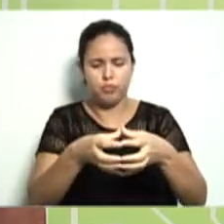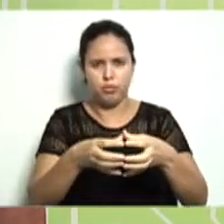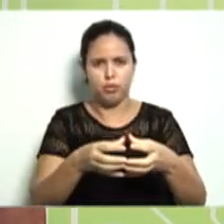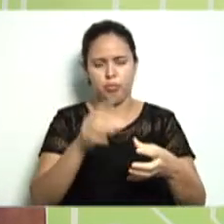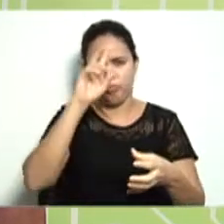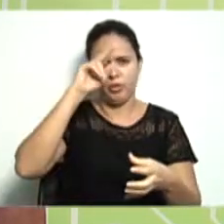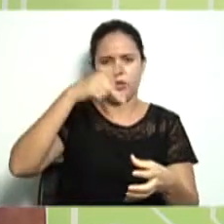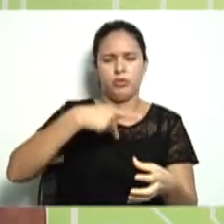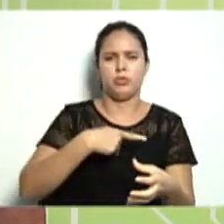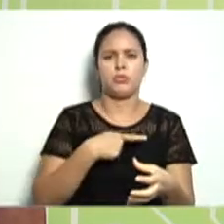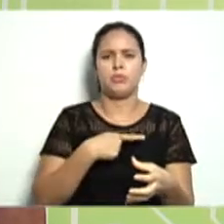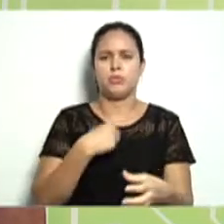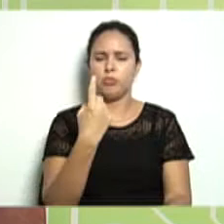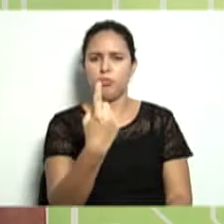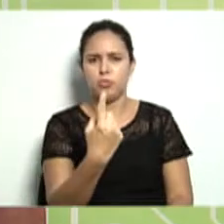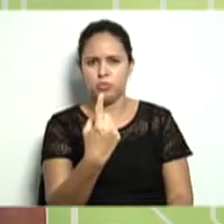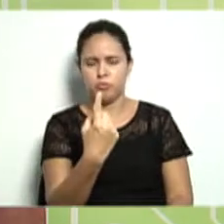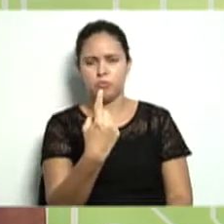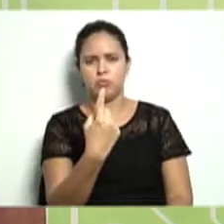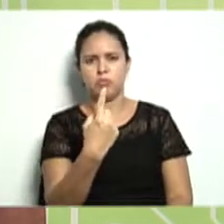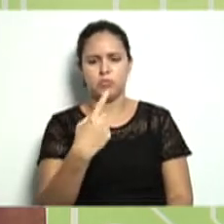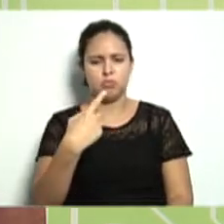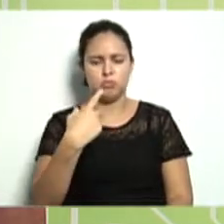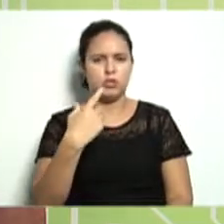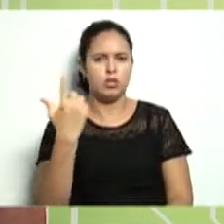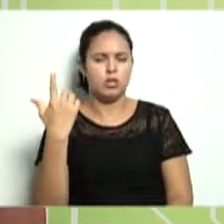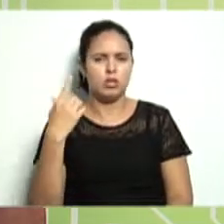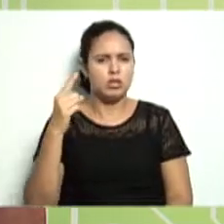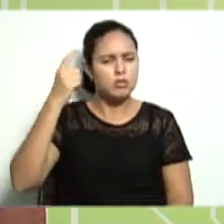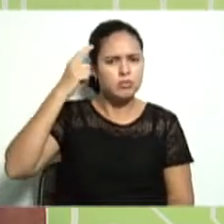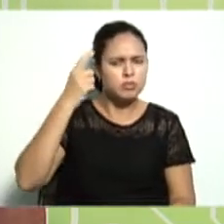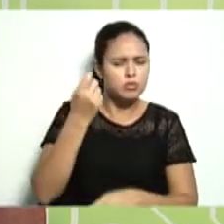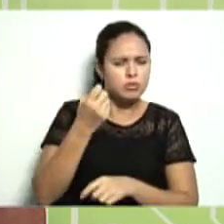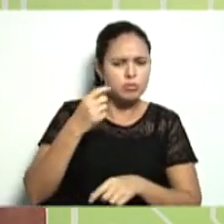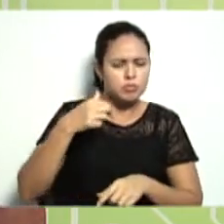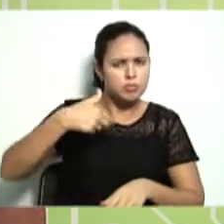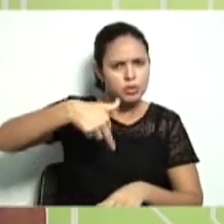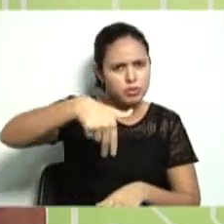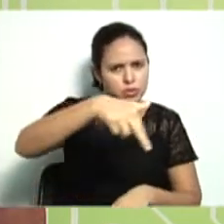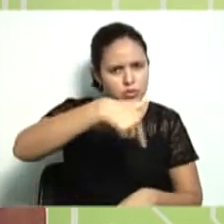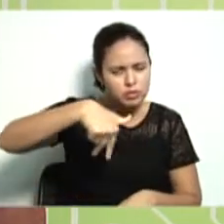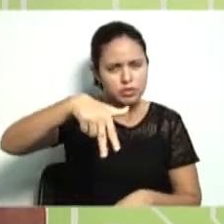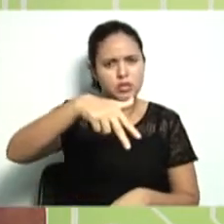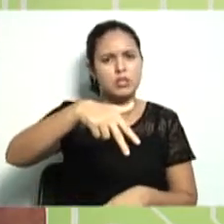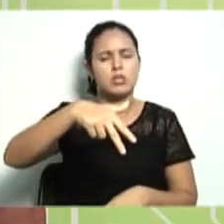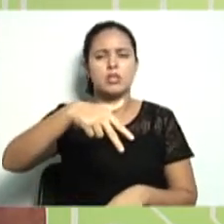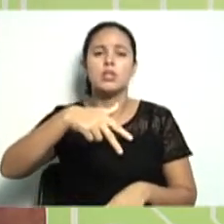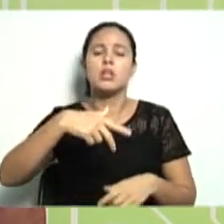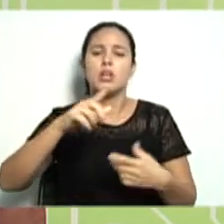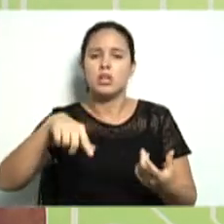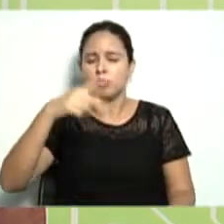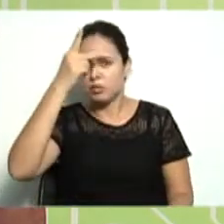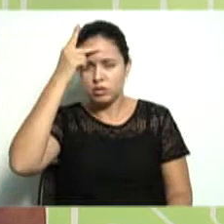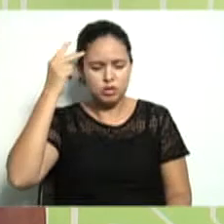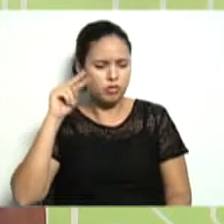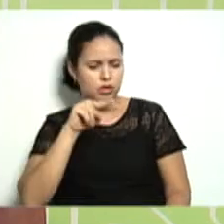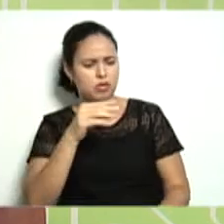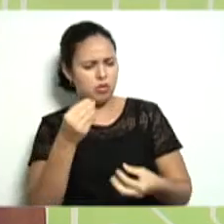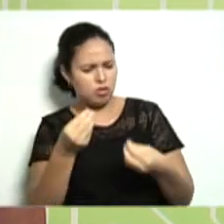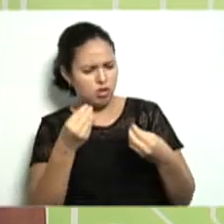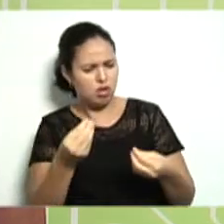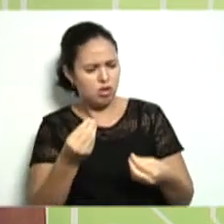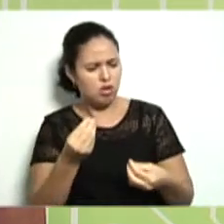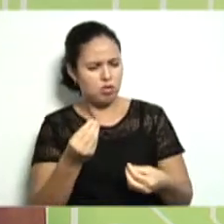e pega a bola e vai tentar fazer o gol sozinho, ele é chamado de fominha. É aquele